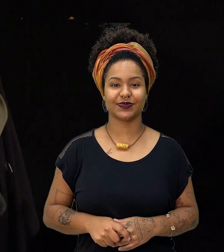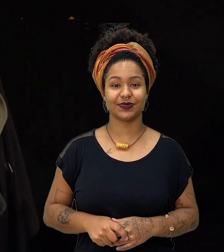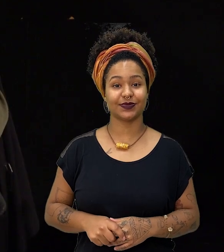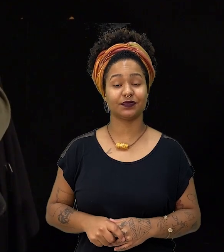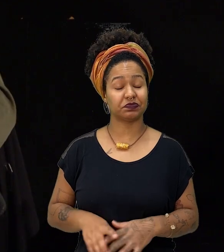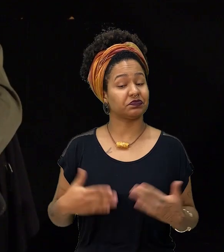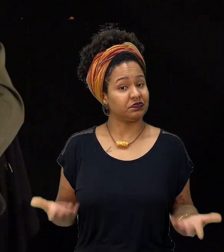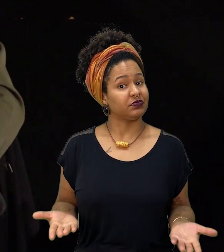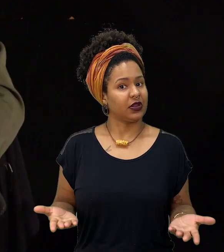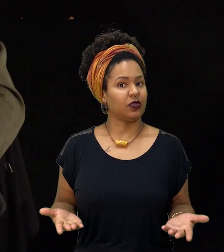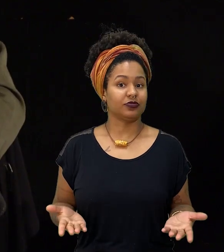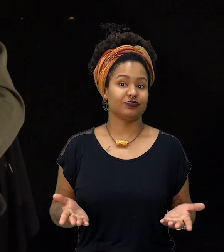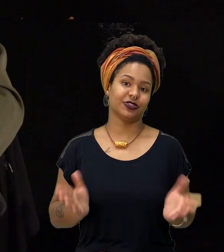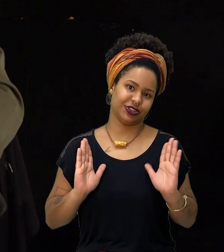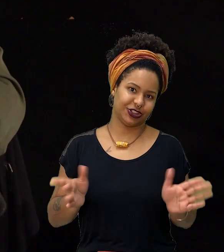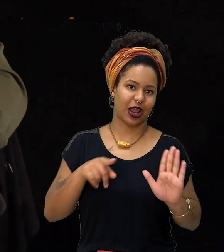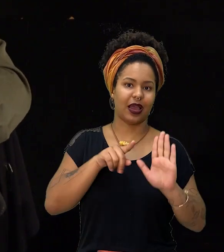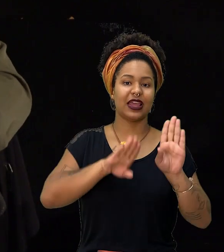Bom, está feita, então,